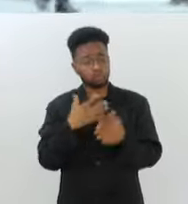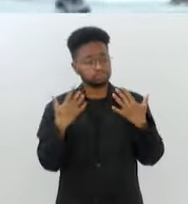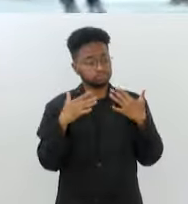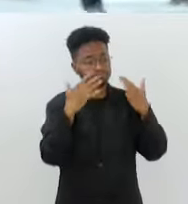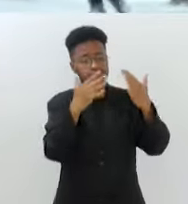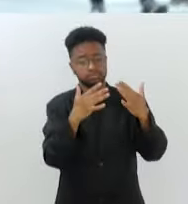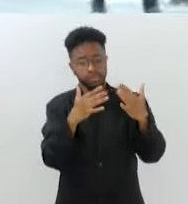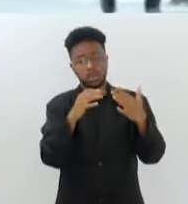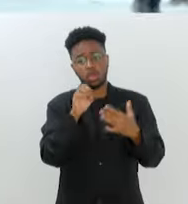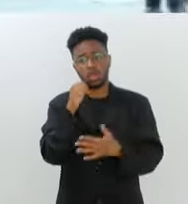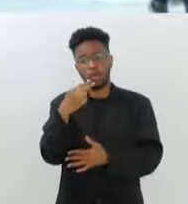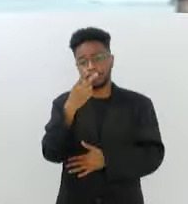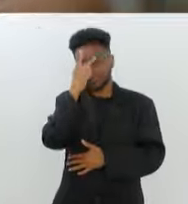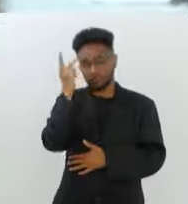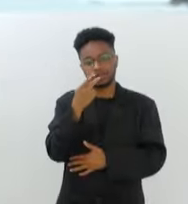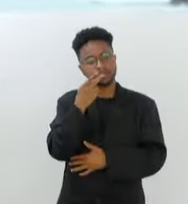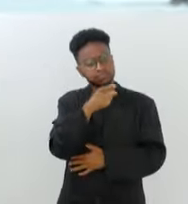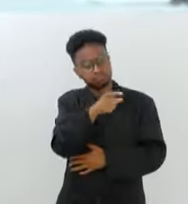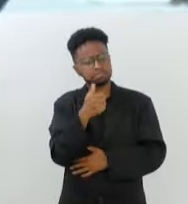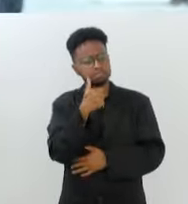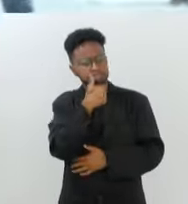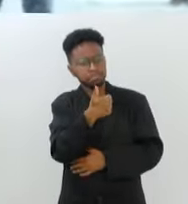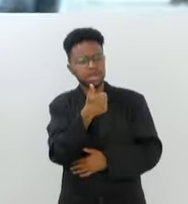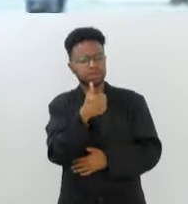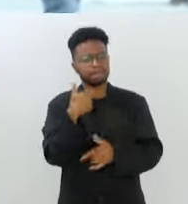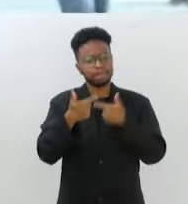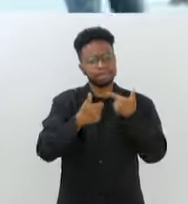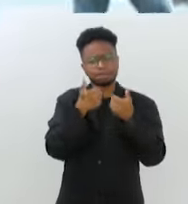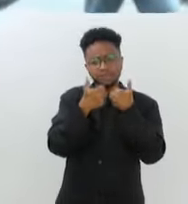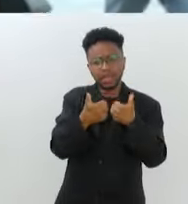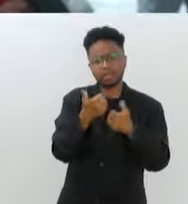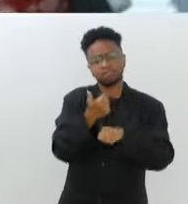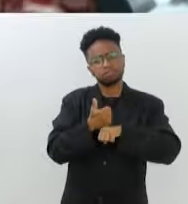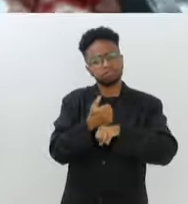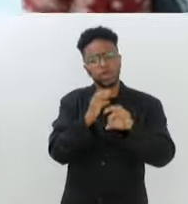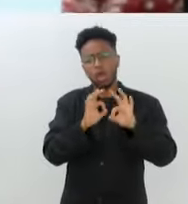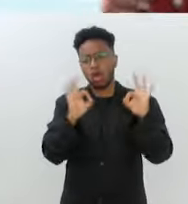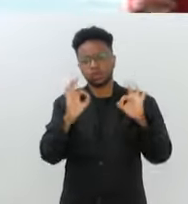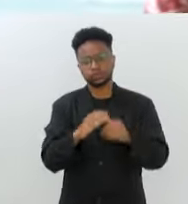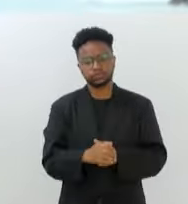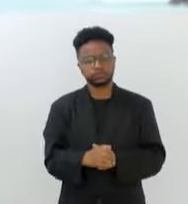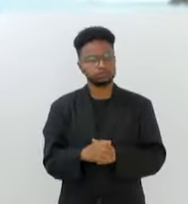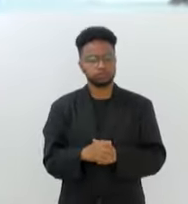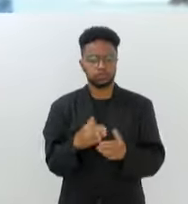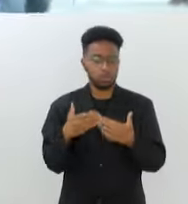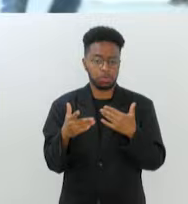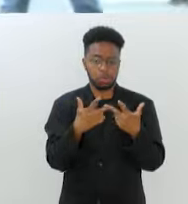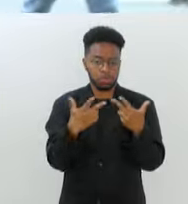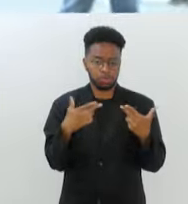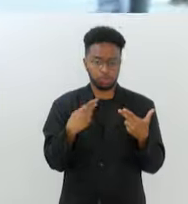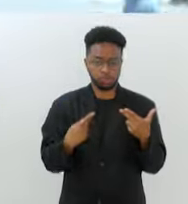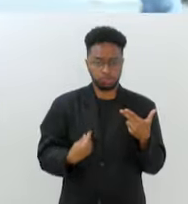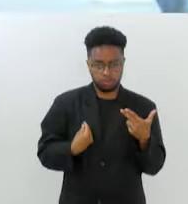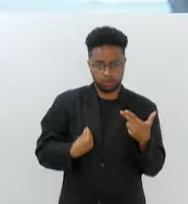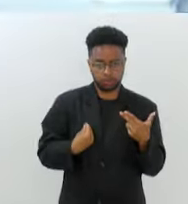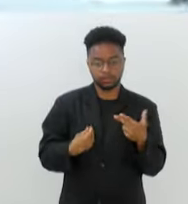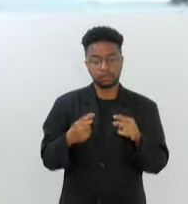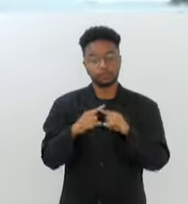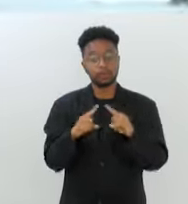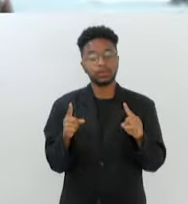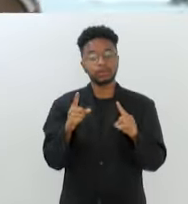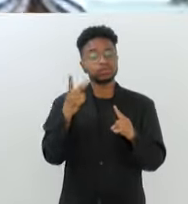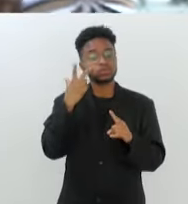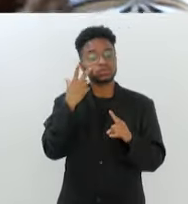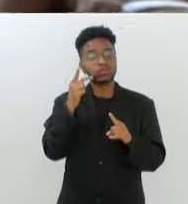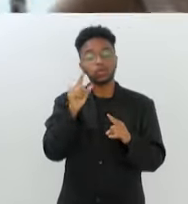falar, uau, hoje você está bonito, você trabalhou bem, você é um profissional ótimo em cada campo da sua vida. E atualmente, né, a gente sabe que o maior mal do